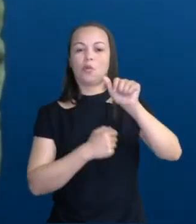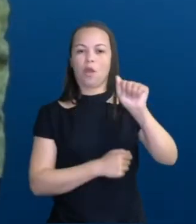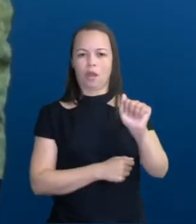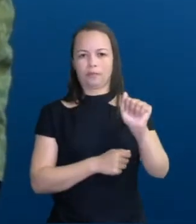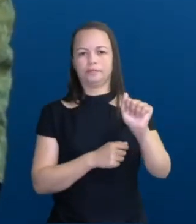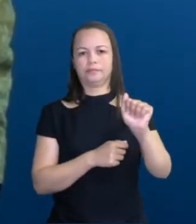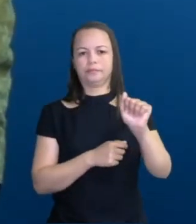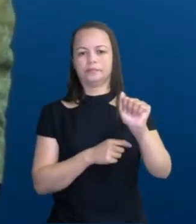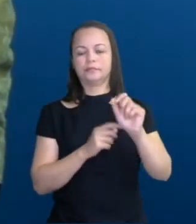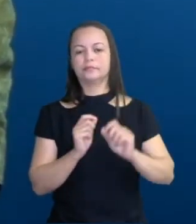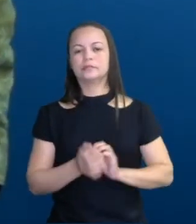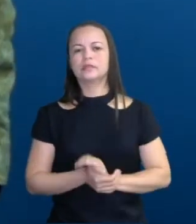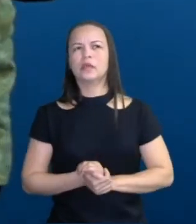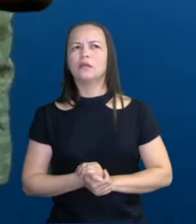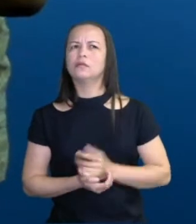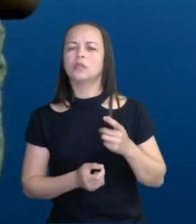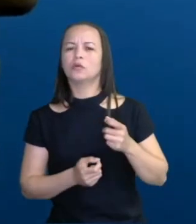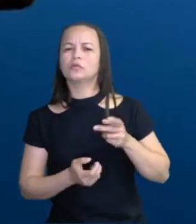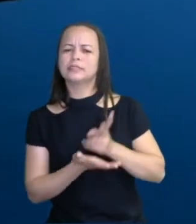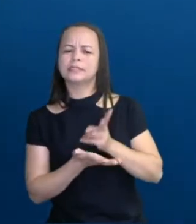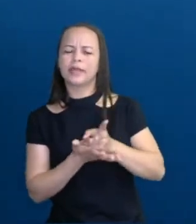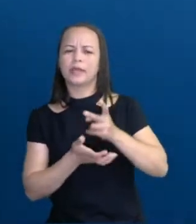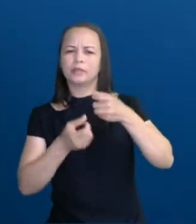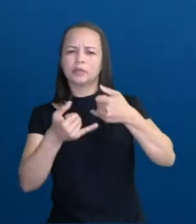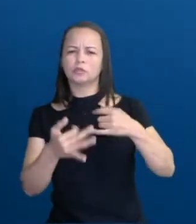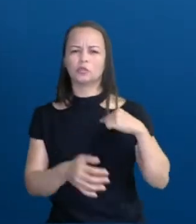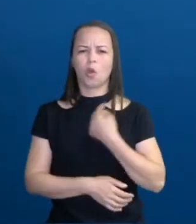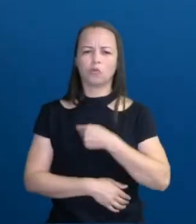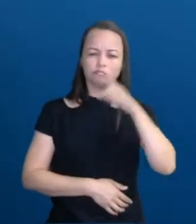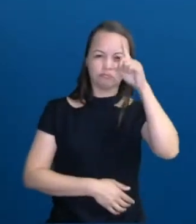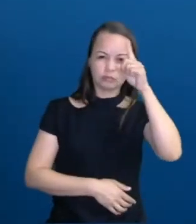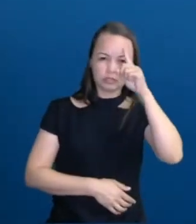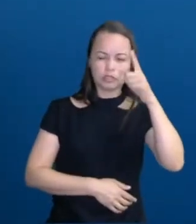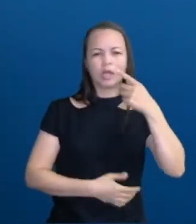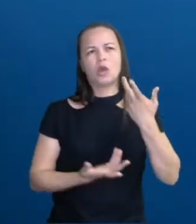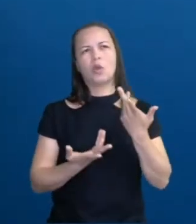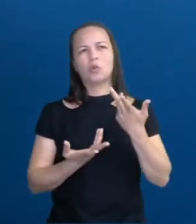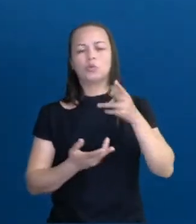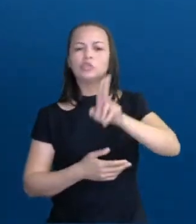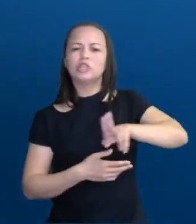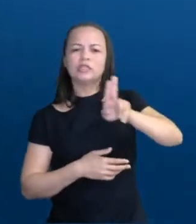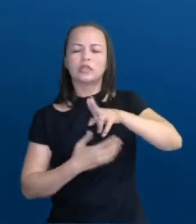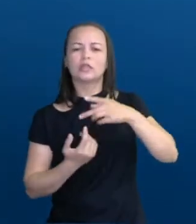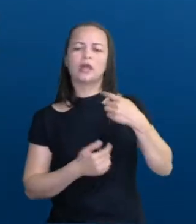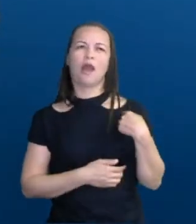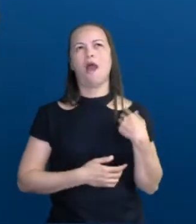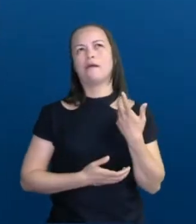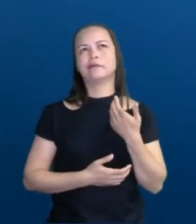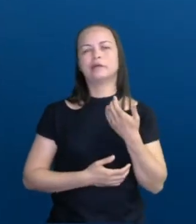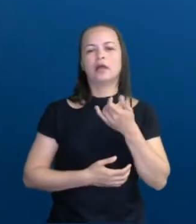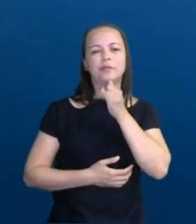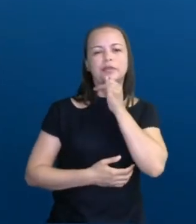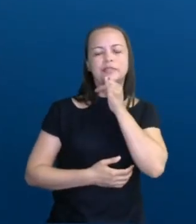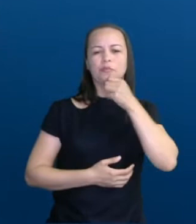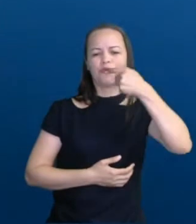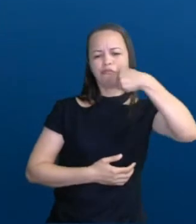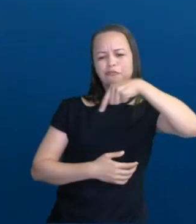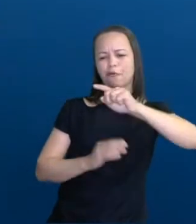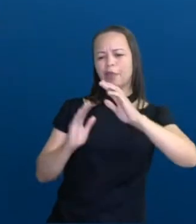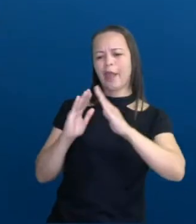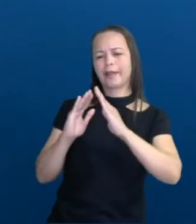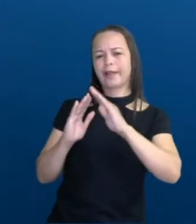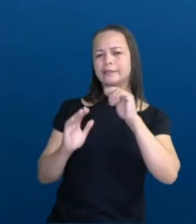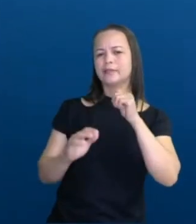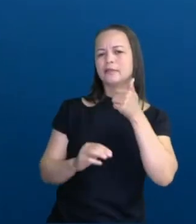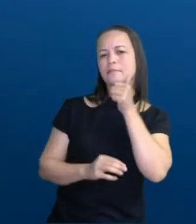querendo dizer com isso geralmente no nosso dia a dia nós utilizamos a fui na casa da minha mãe fui na